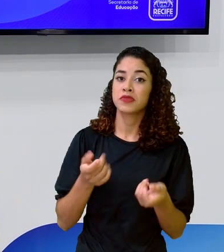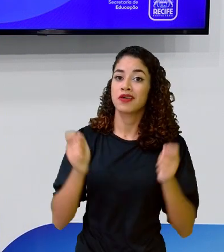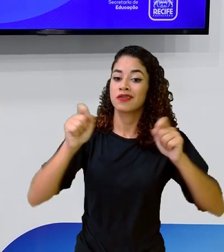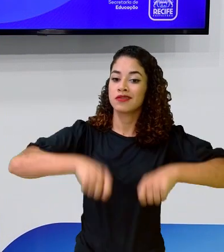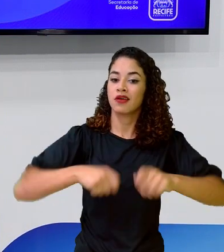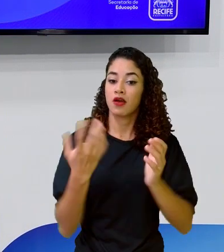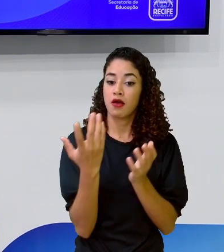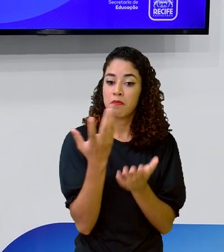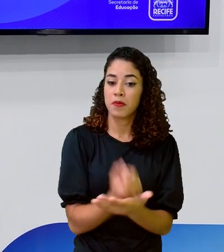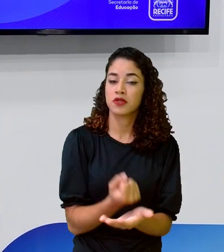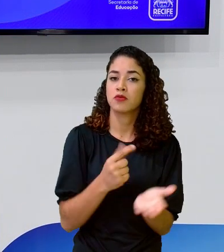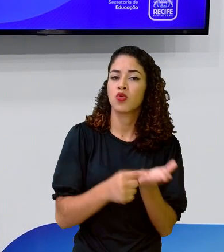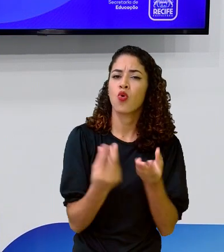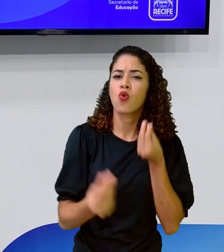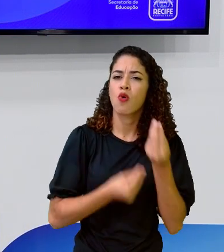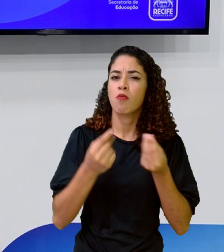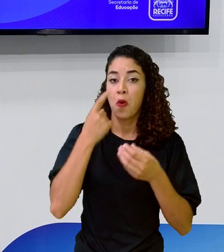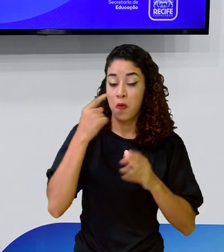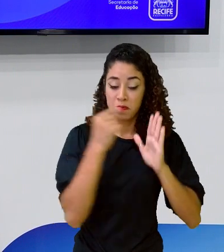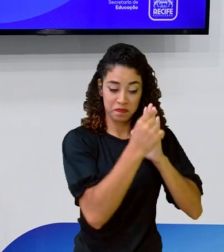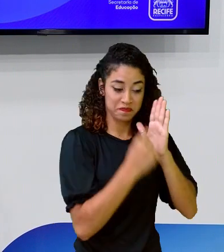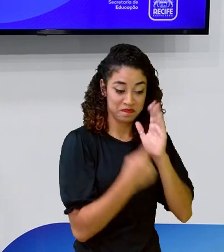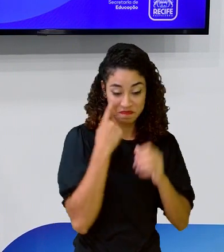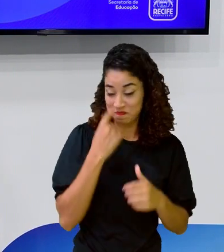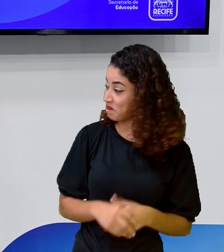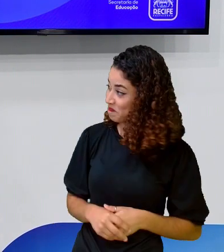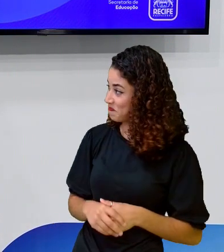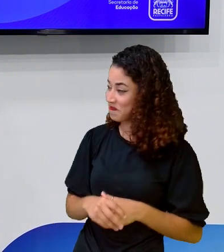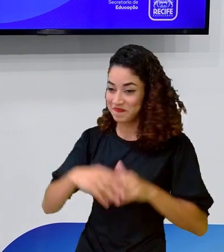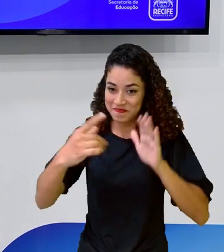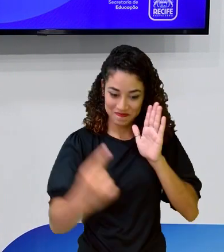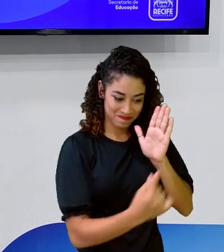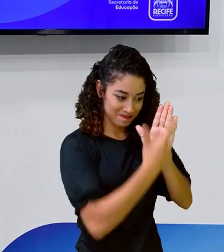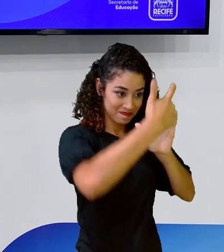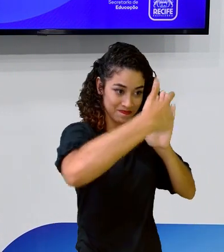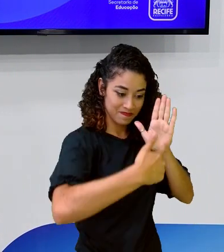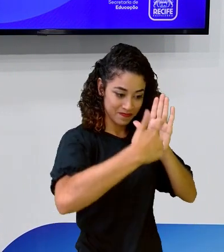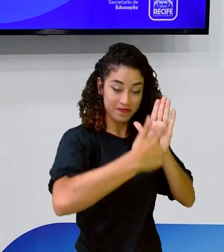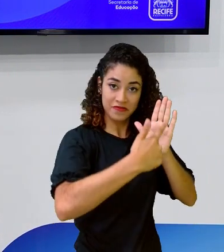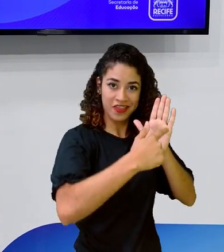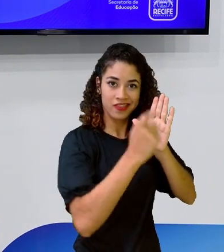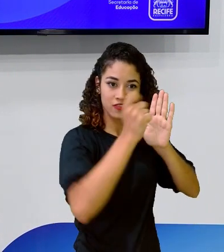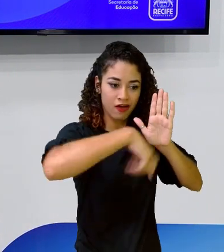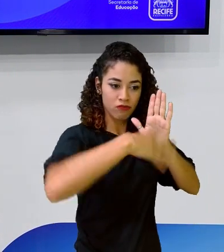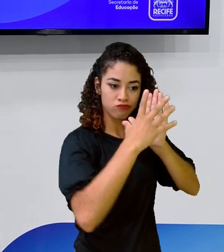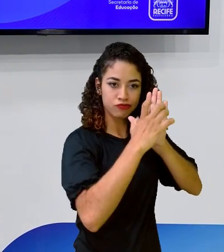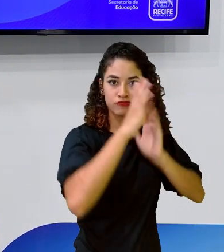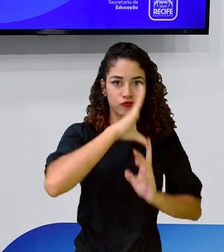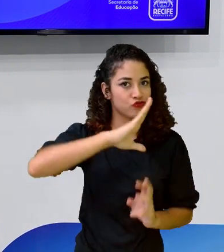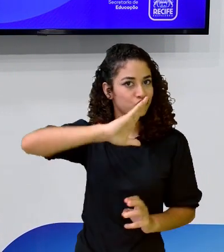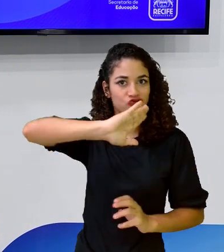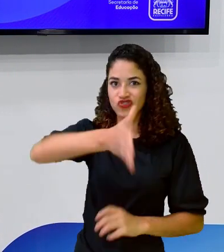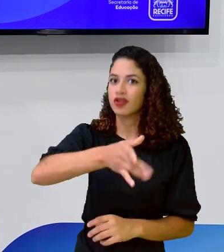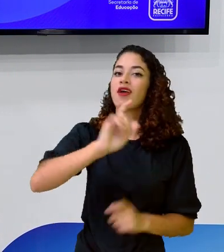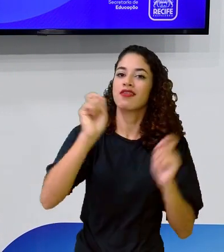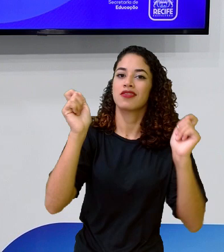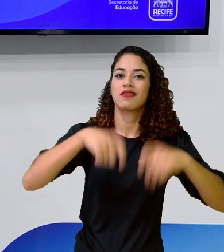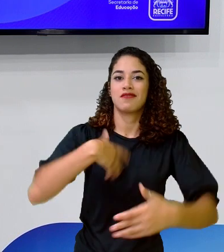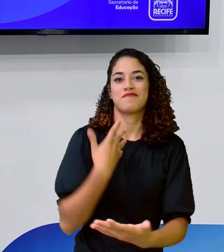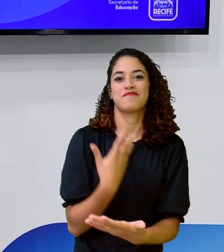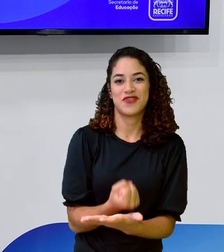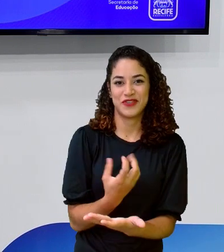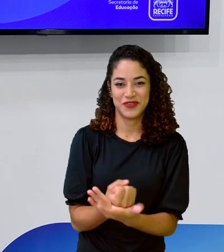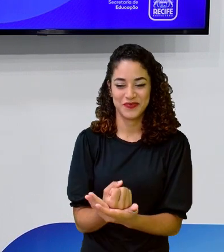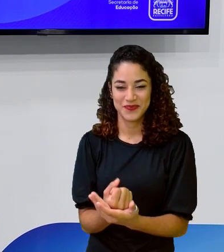câmera do seu celular, e nesse QR Code que está aparecendo no cantinho da sua tela, e ele vai, ó, direcionar você lá para o